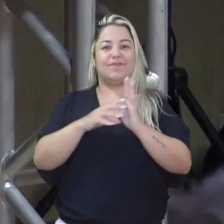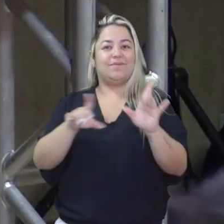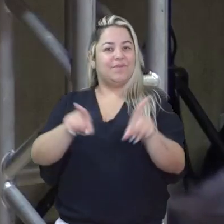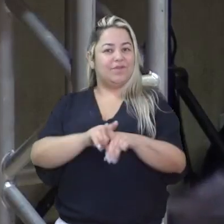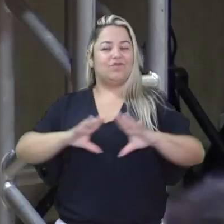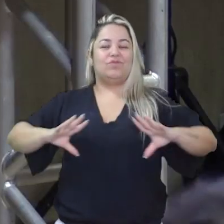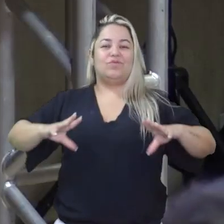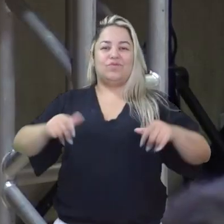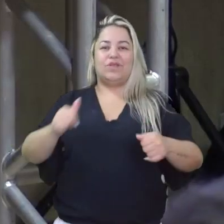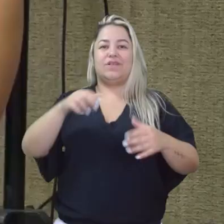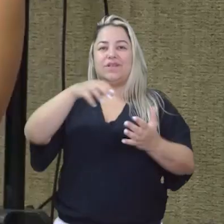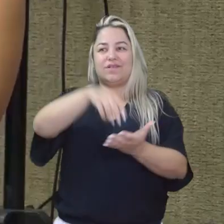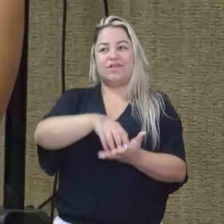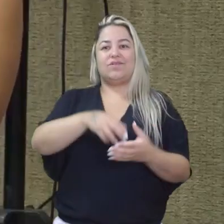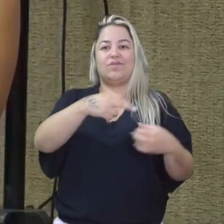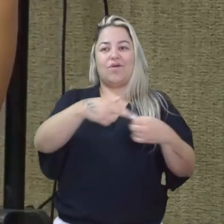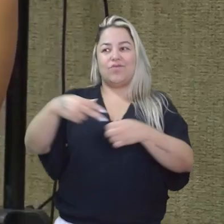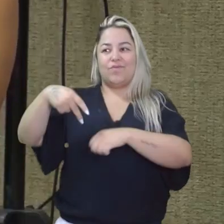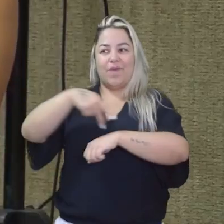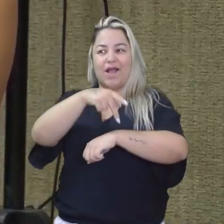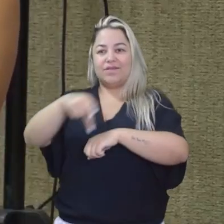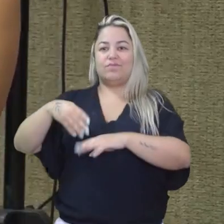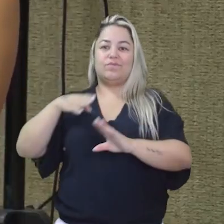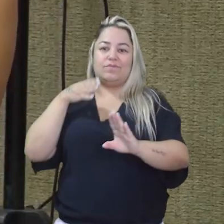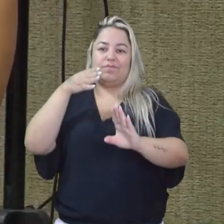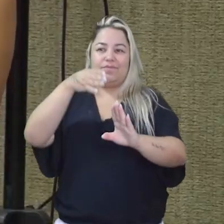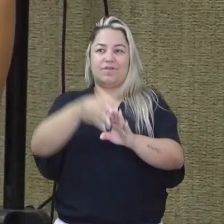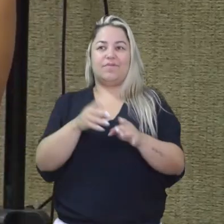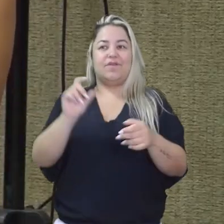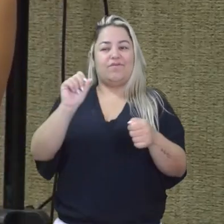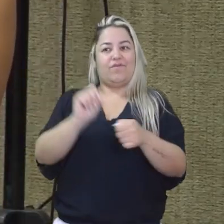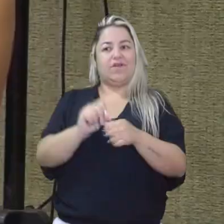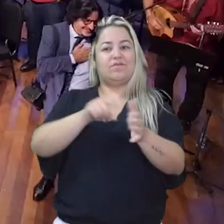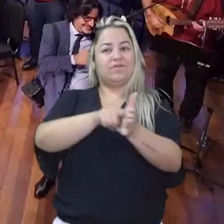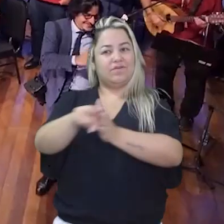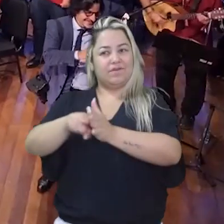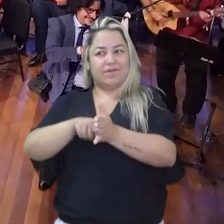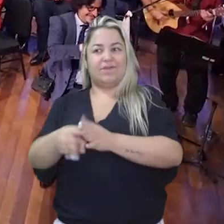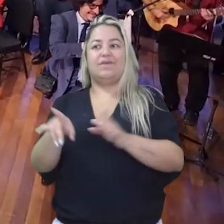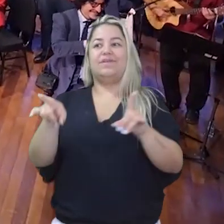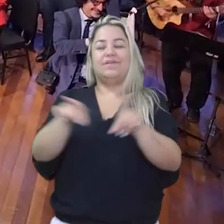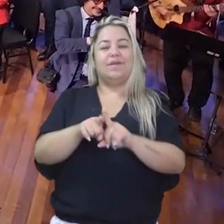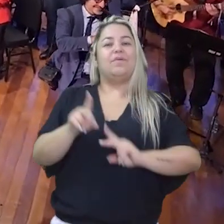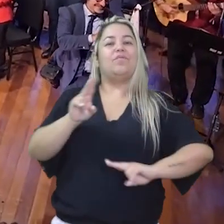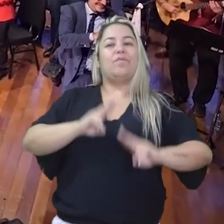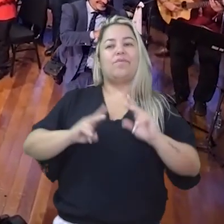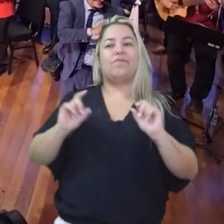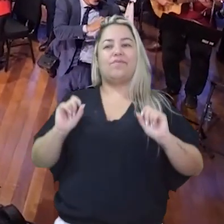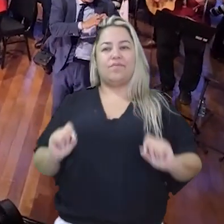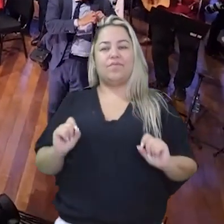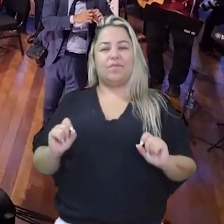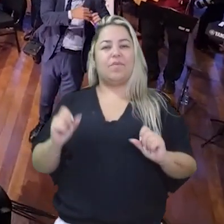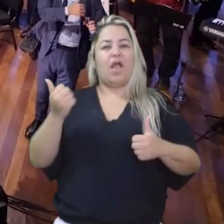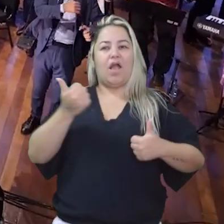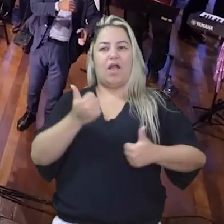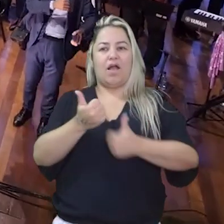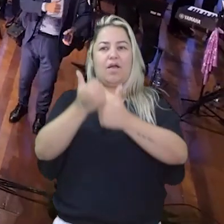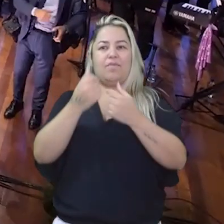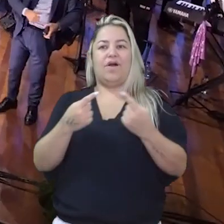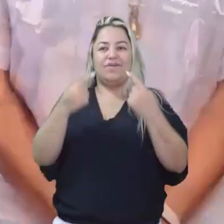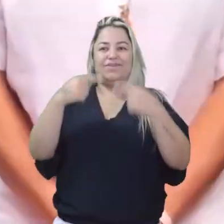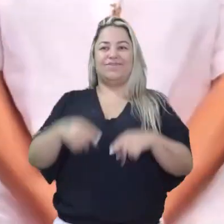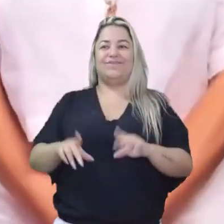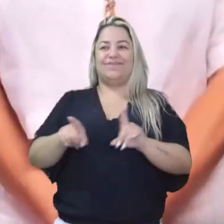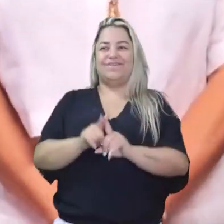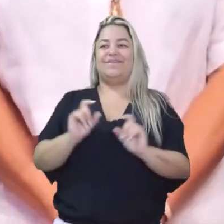também de todas as regiões do país, com o objetivo de fazer o levantamento, acompanhamento e apoio político